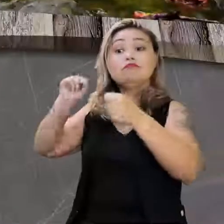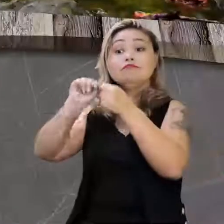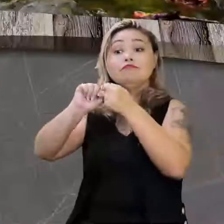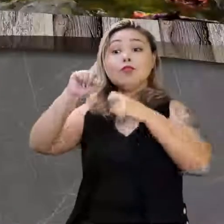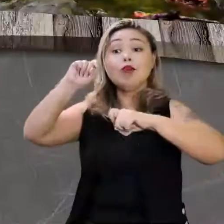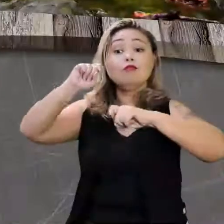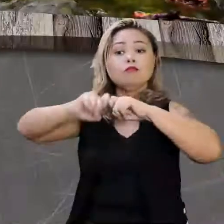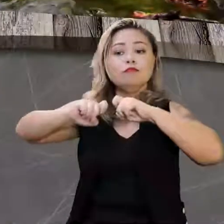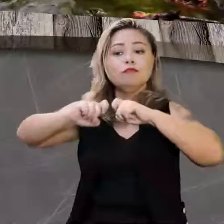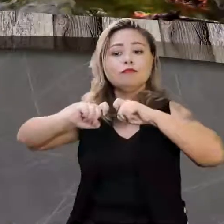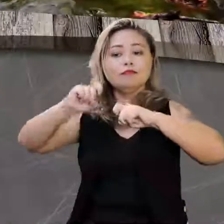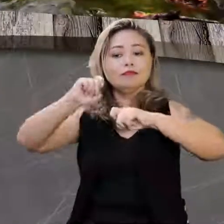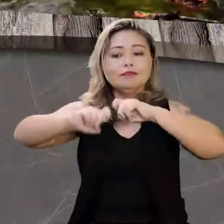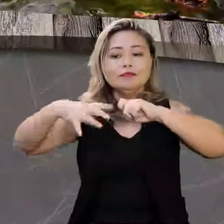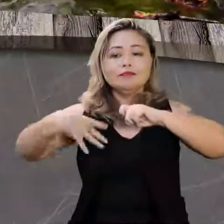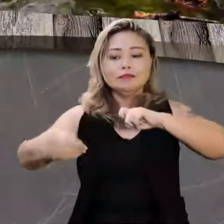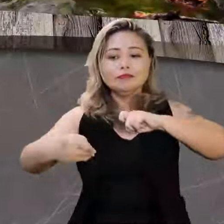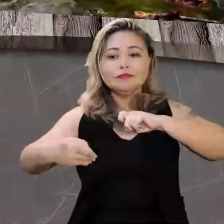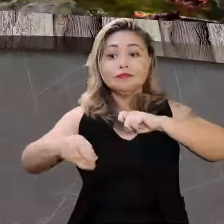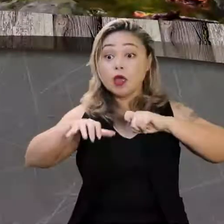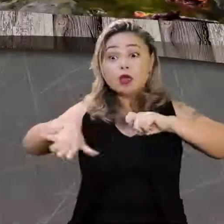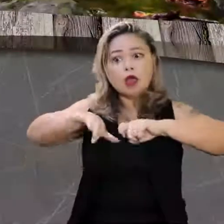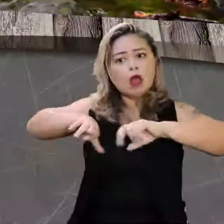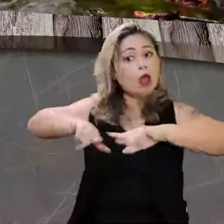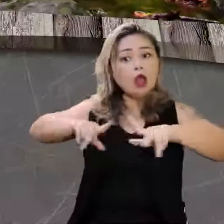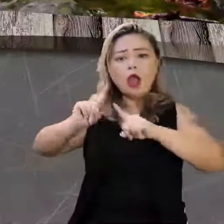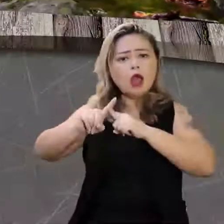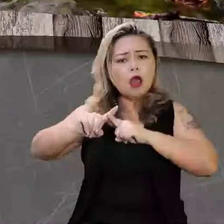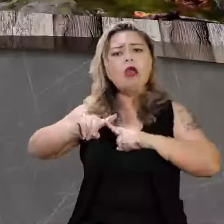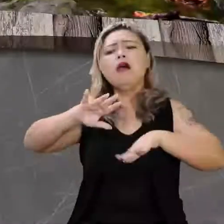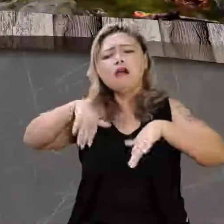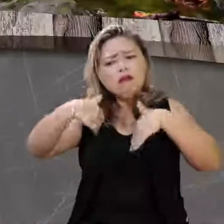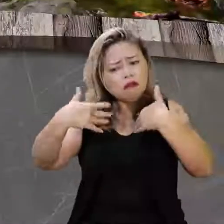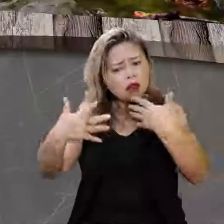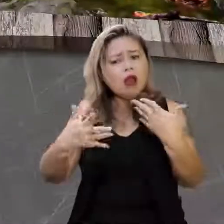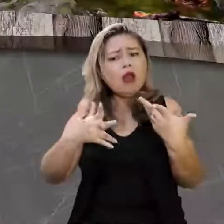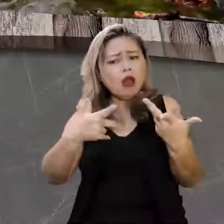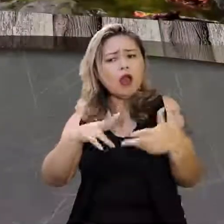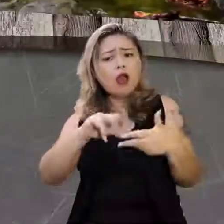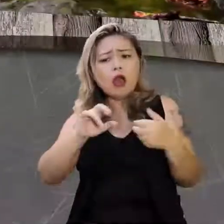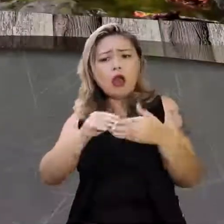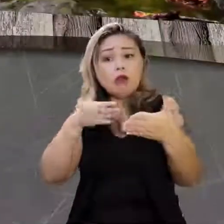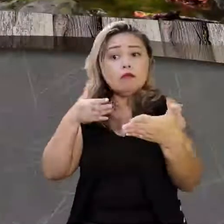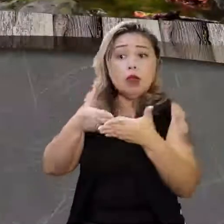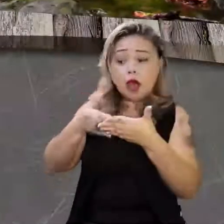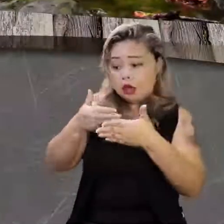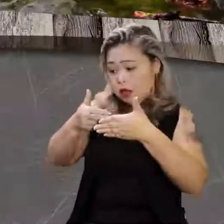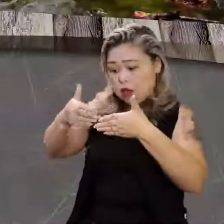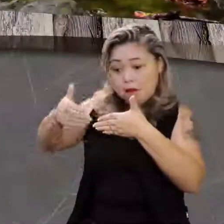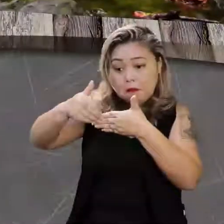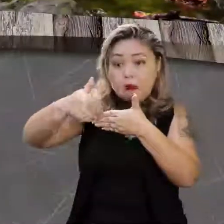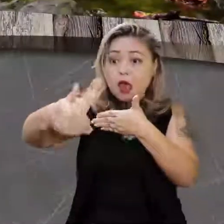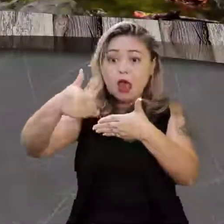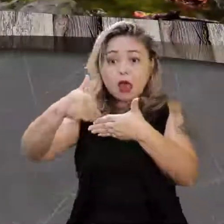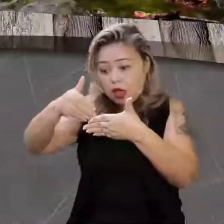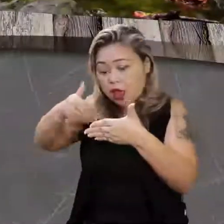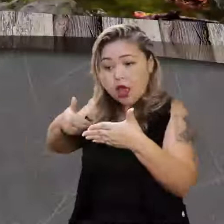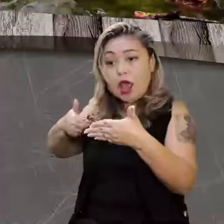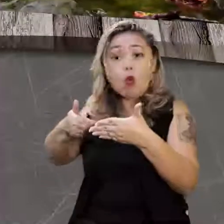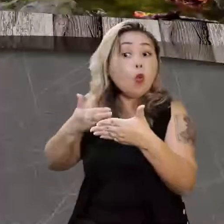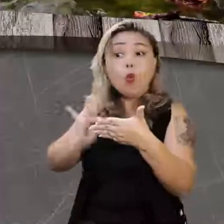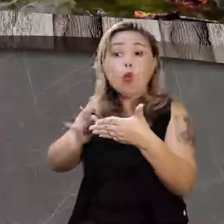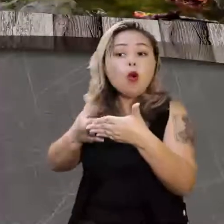reproduzir. Ah, professora, é porque elas estão em áreas diferentes. Não, mas vamos dizer que a barreira que estava separando ali não